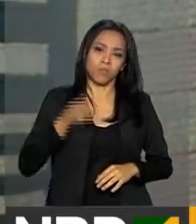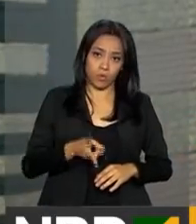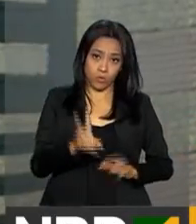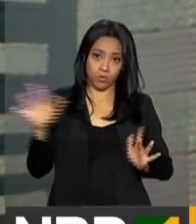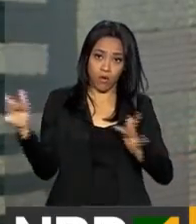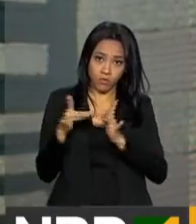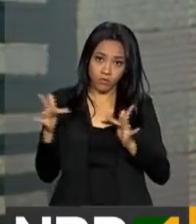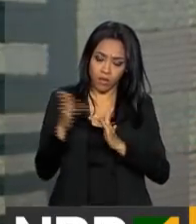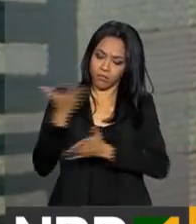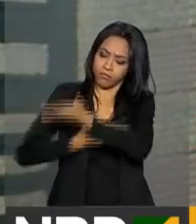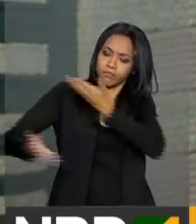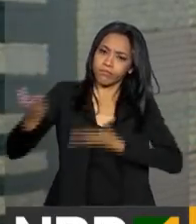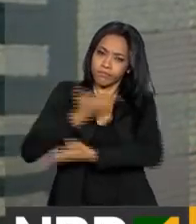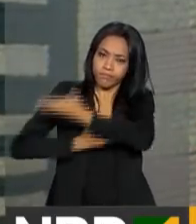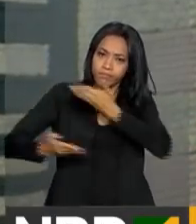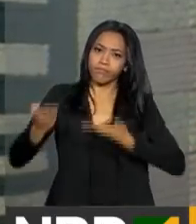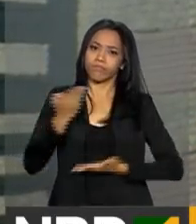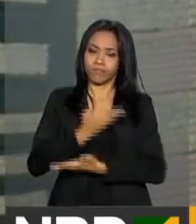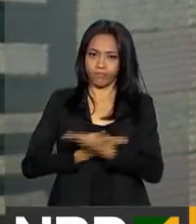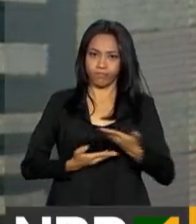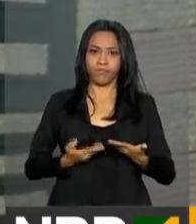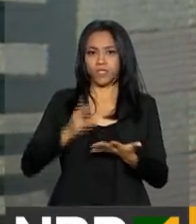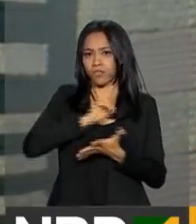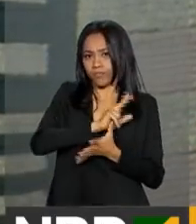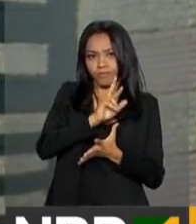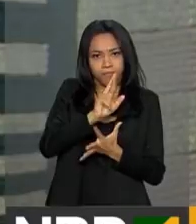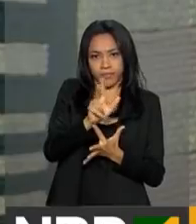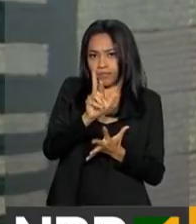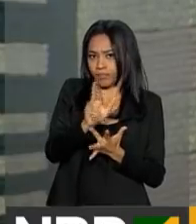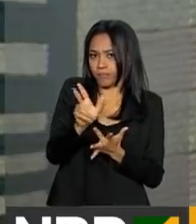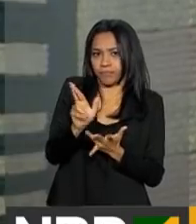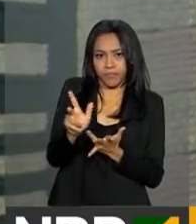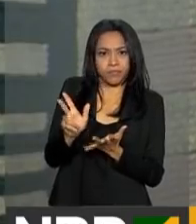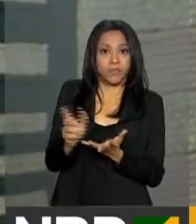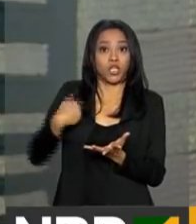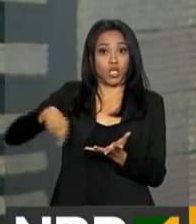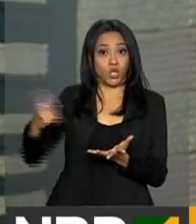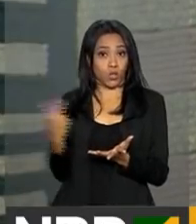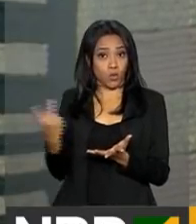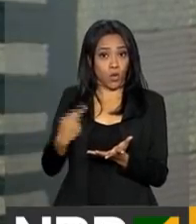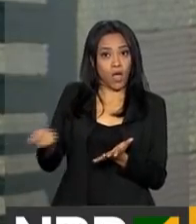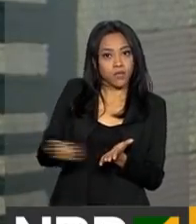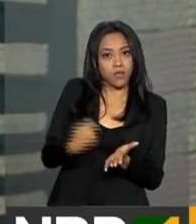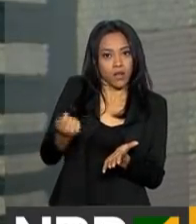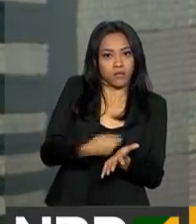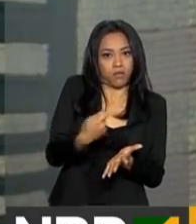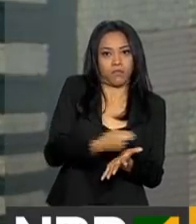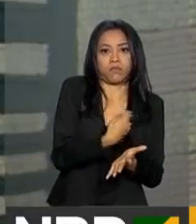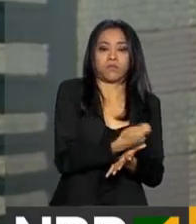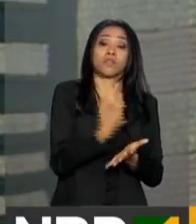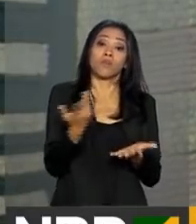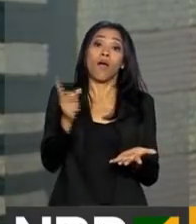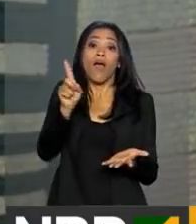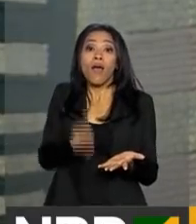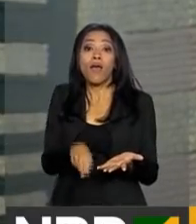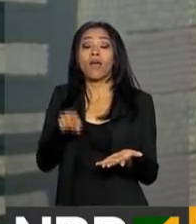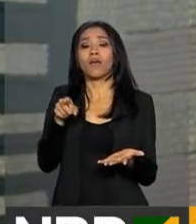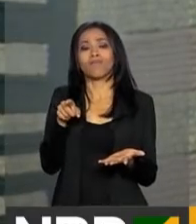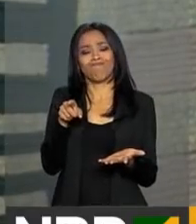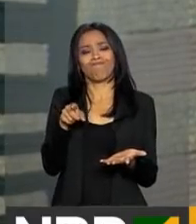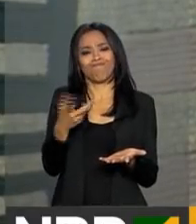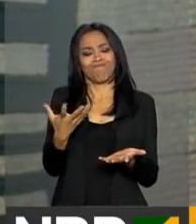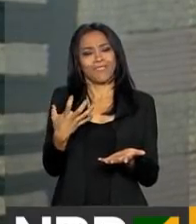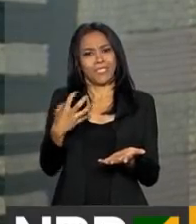em face dos vários acordos que assinamos. Portanto, são resultados muito